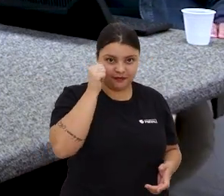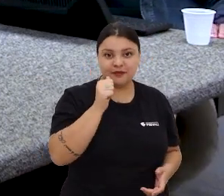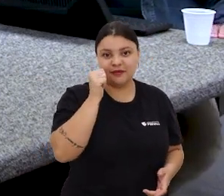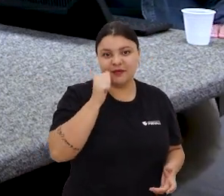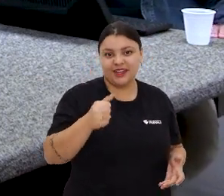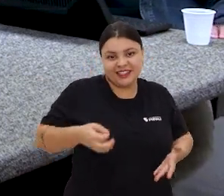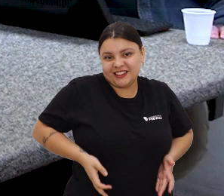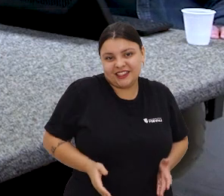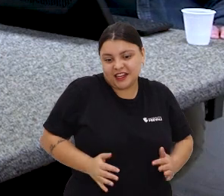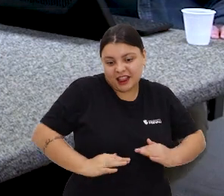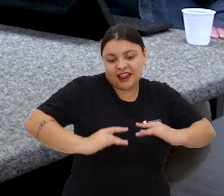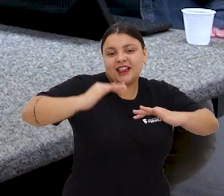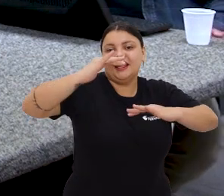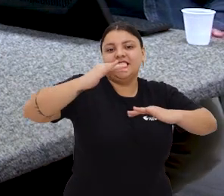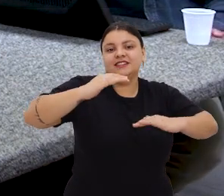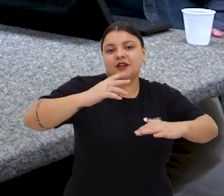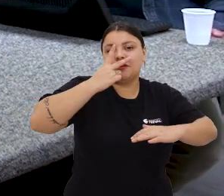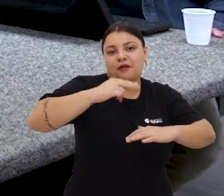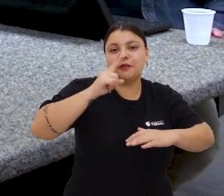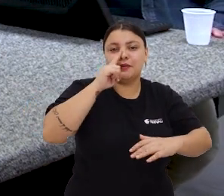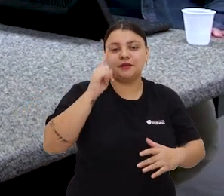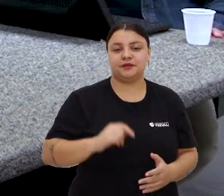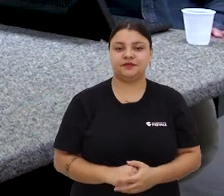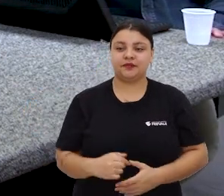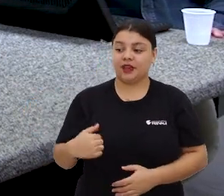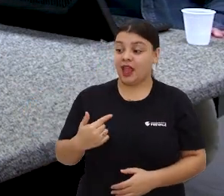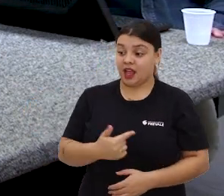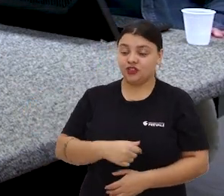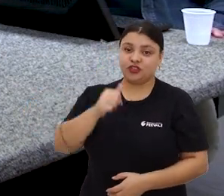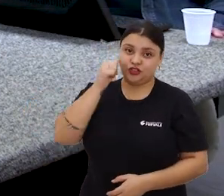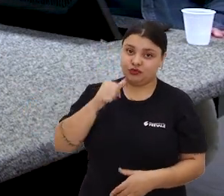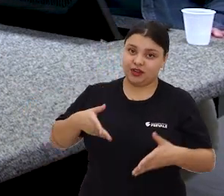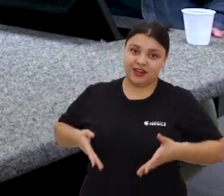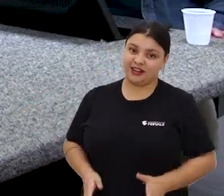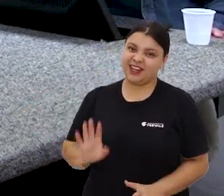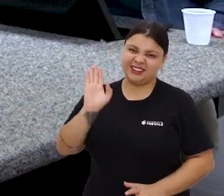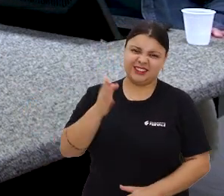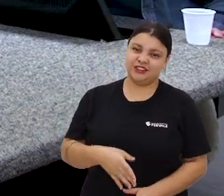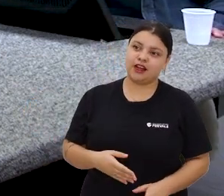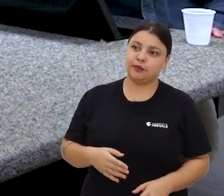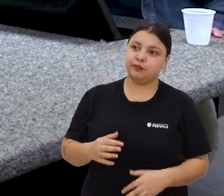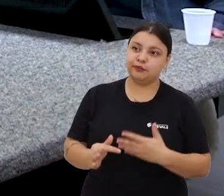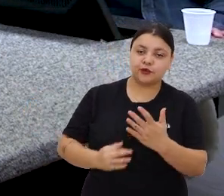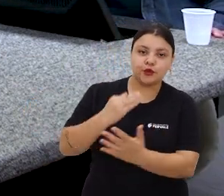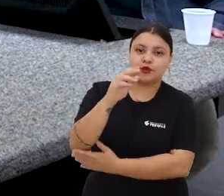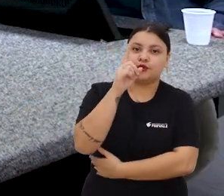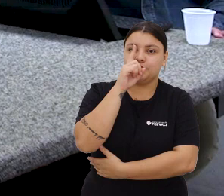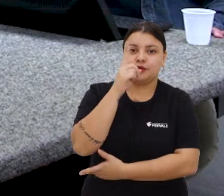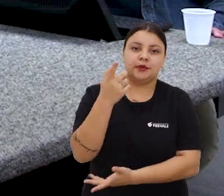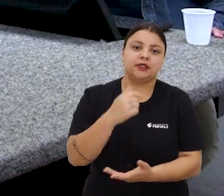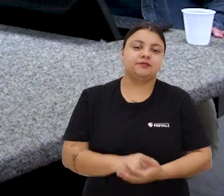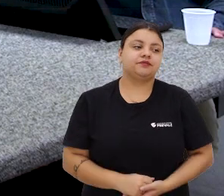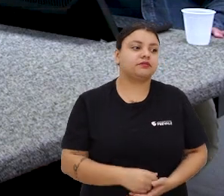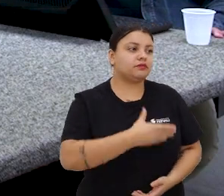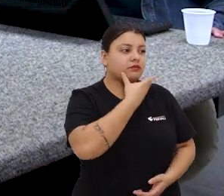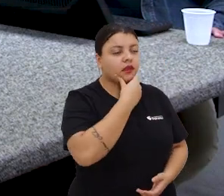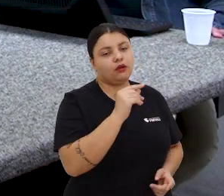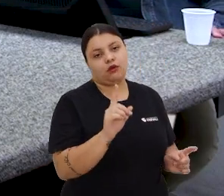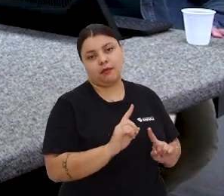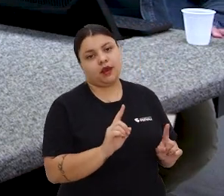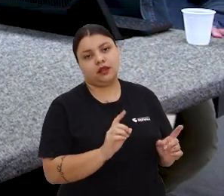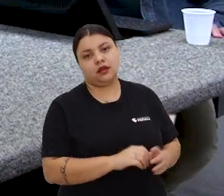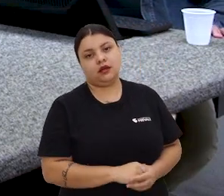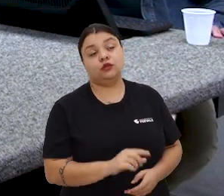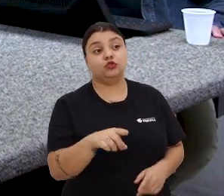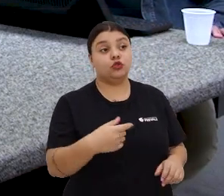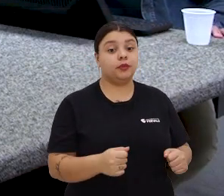ter essa maternidade. A gente já parece que a gente já nasce com essa coisa, né, junto da gente. E o homem não. É toda aquela coisa de tu vai ter que